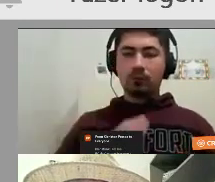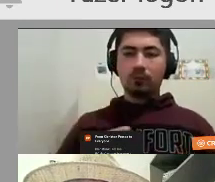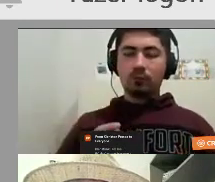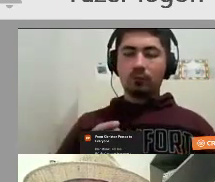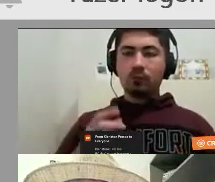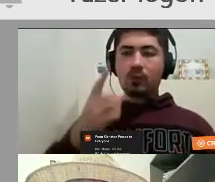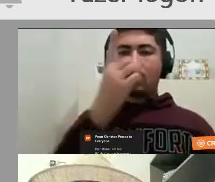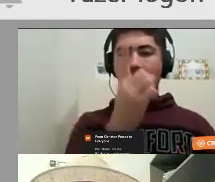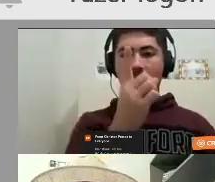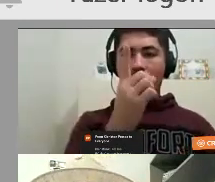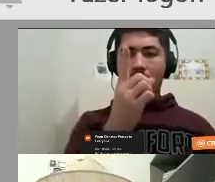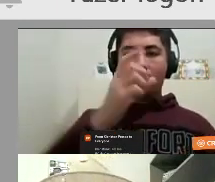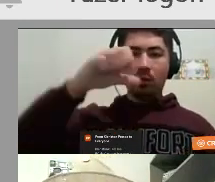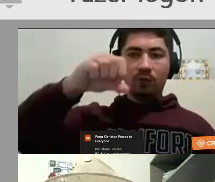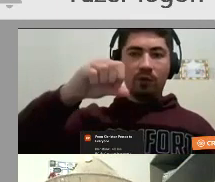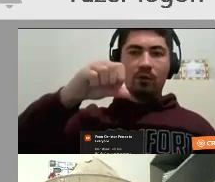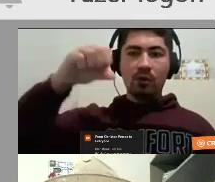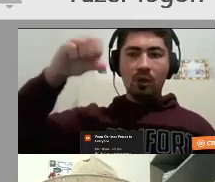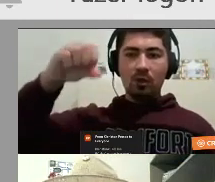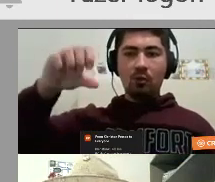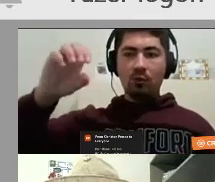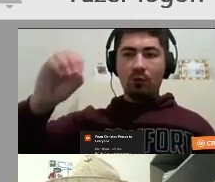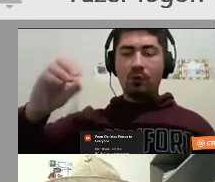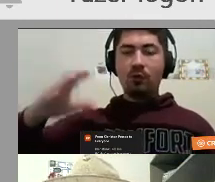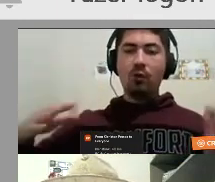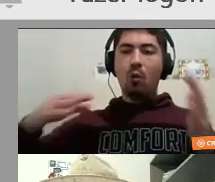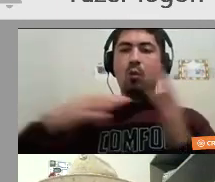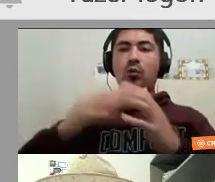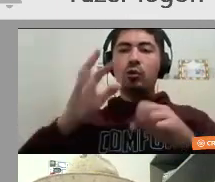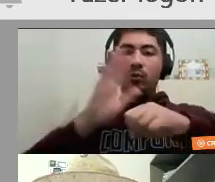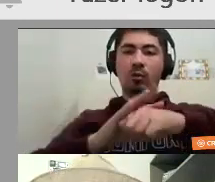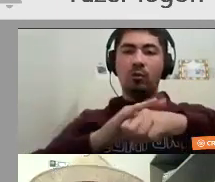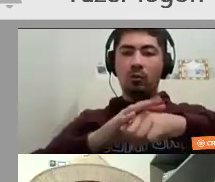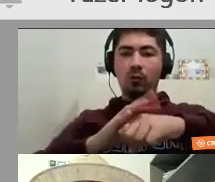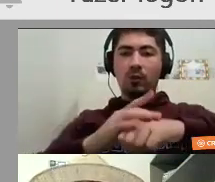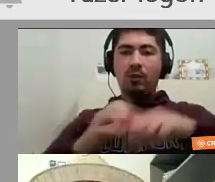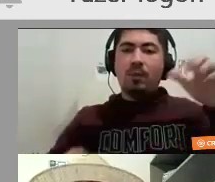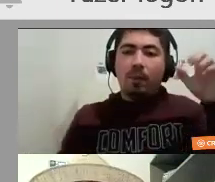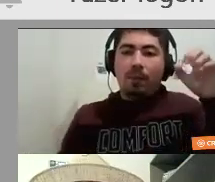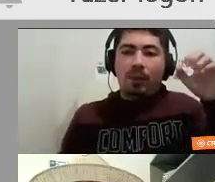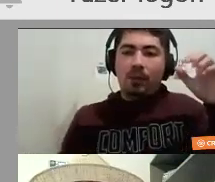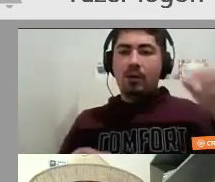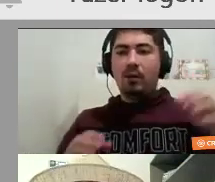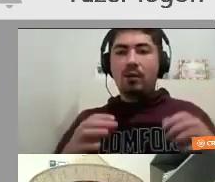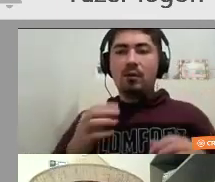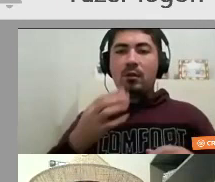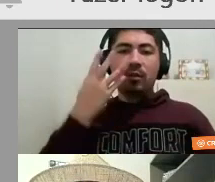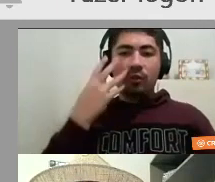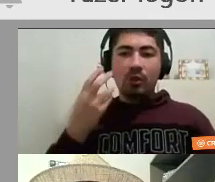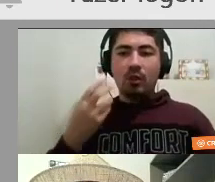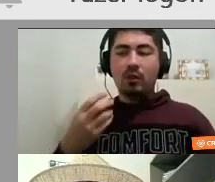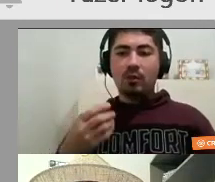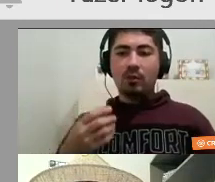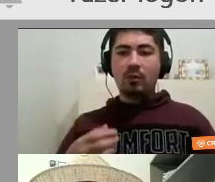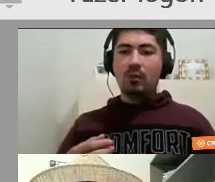1990. Então, o Polio Plus foi lançado em 1985, E o último caso no Brasil